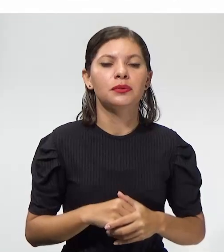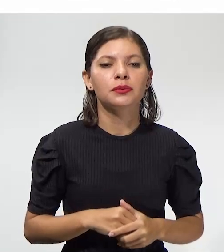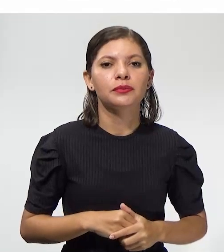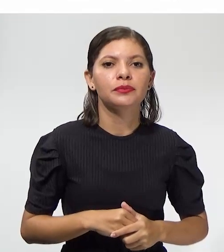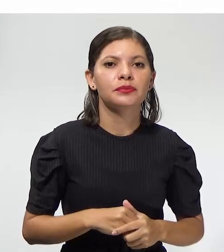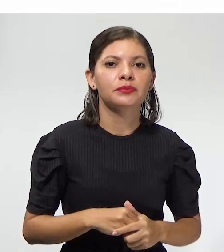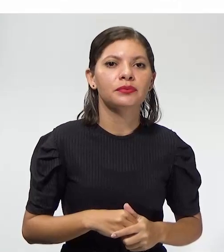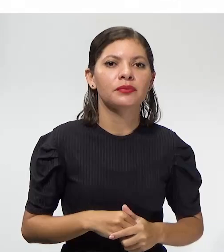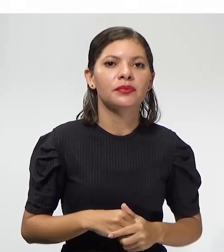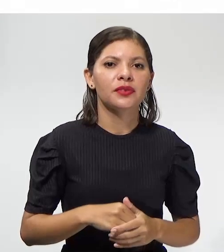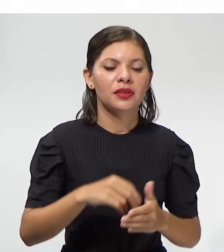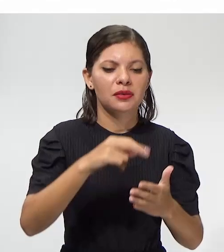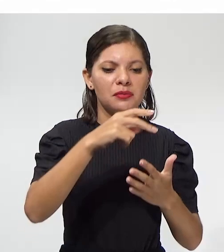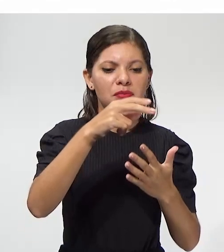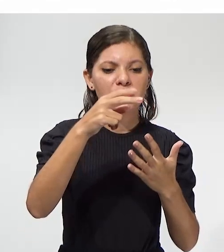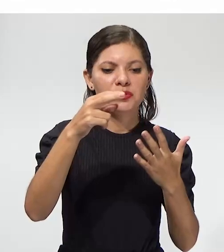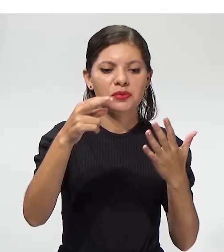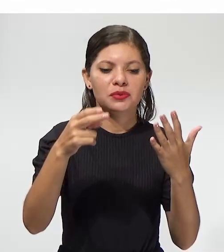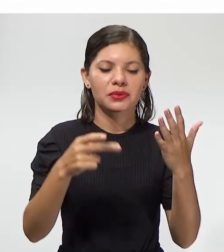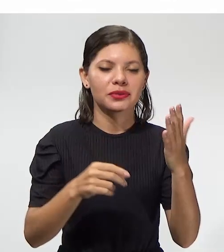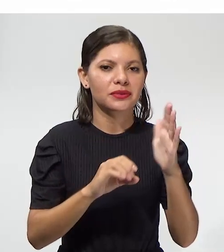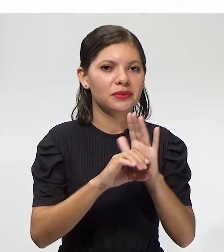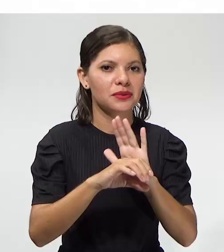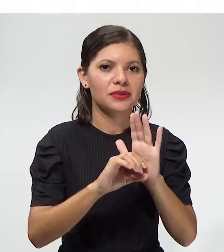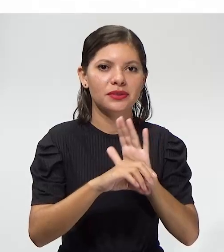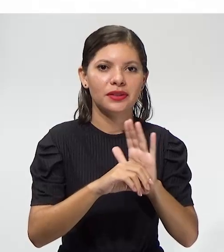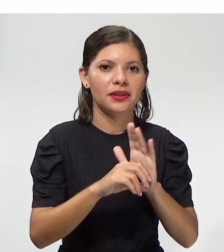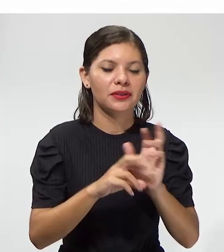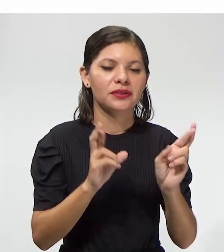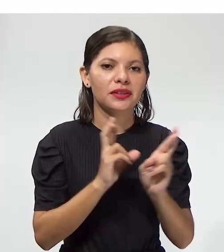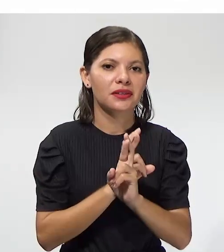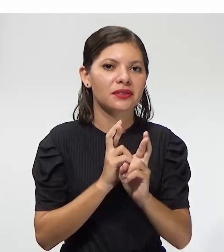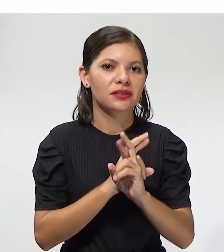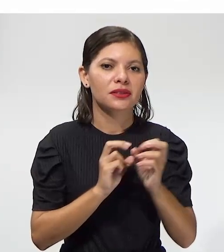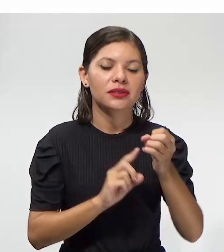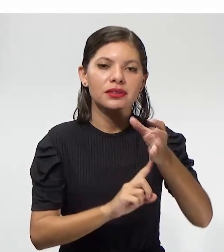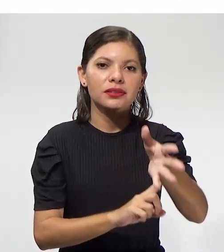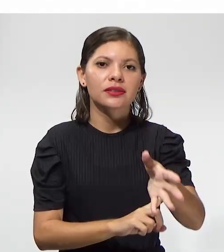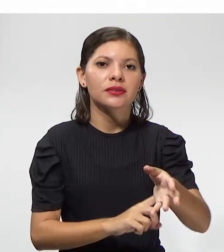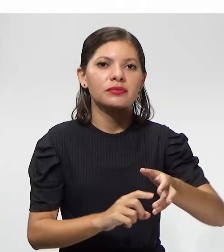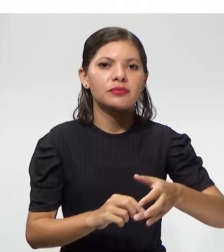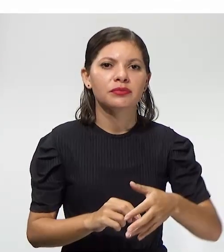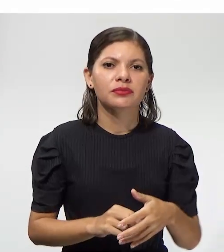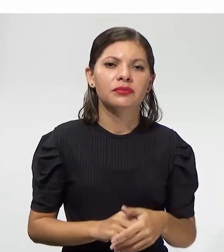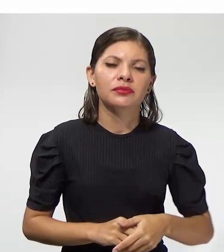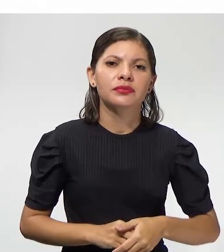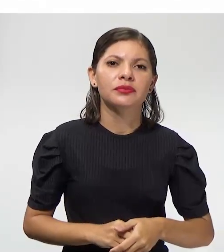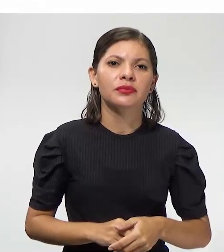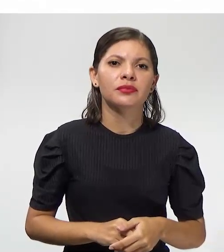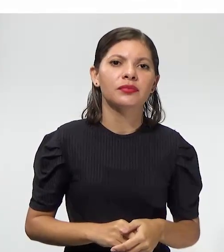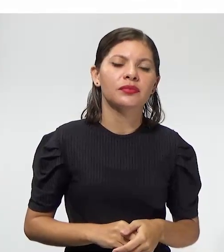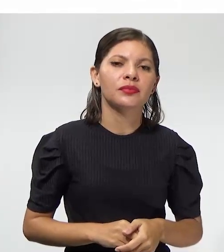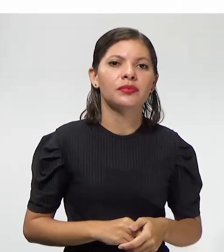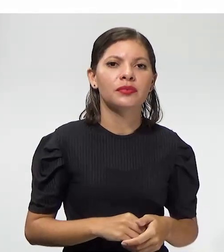um conceito polissêmico, né? Ou seja, existem vários conceitos em relação à